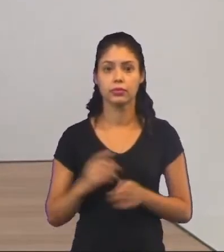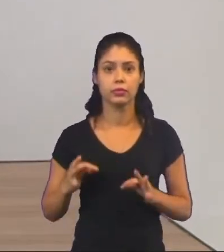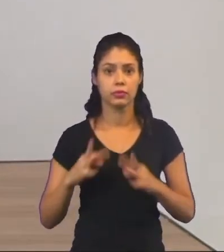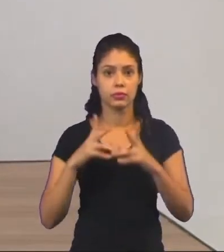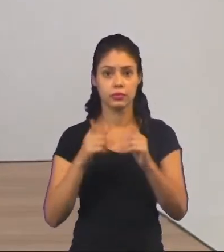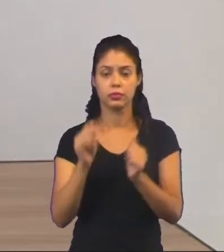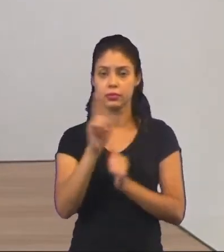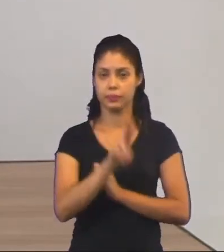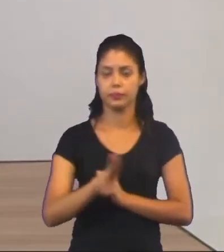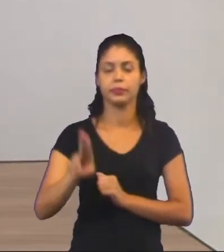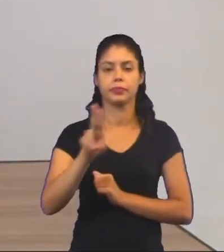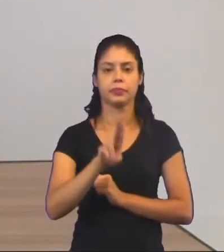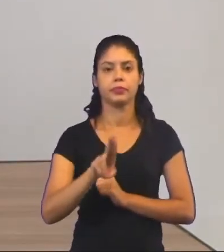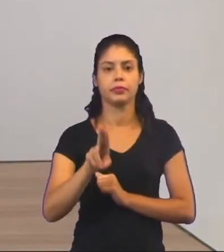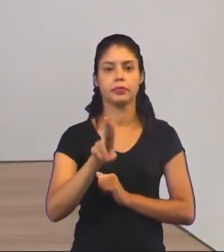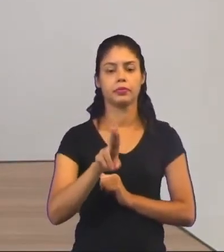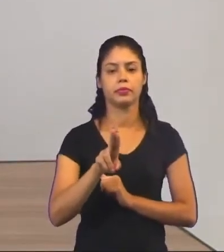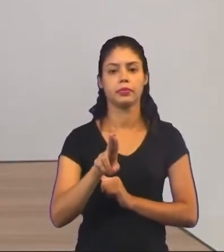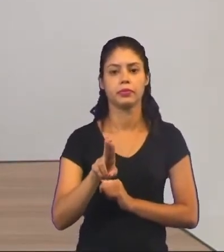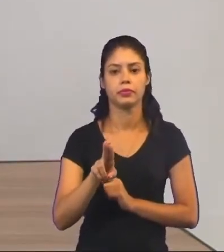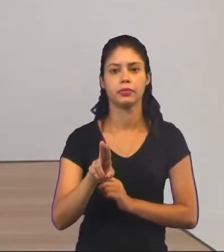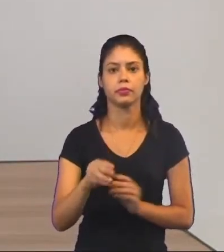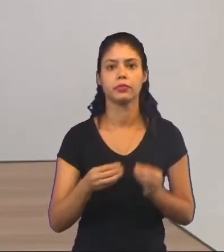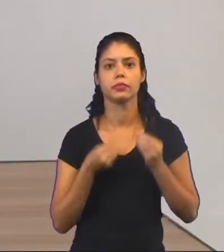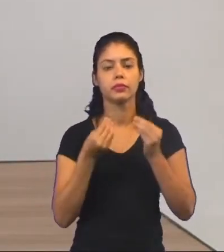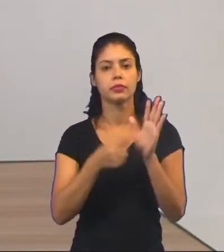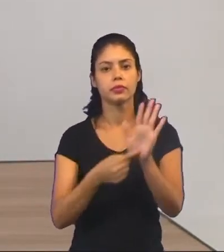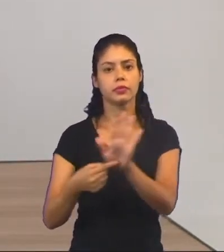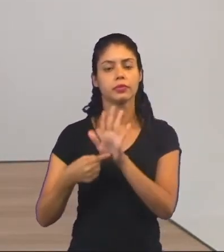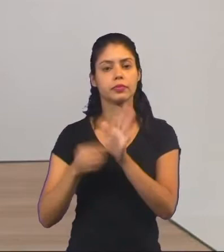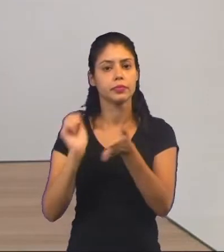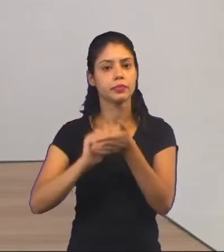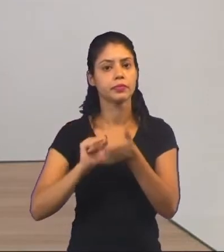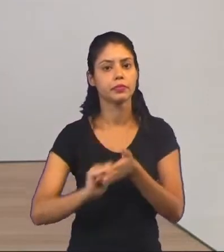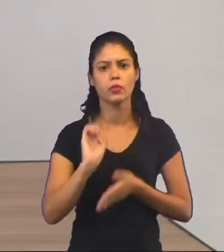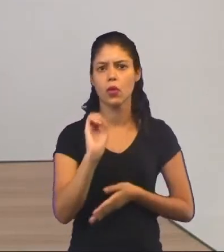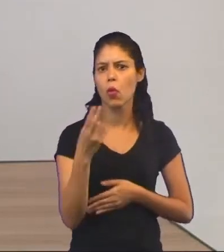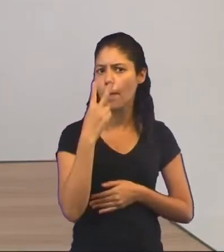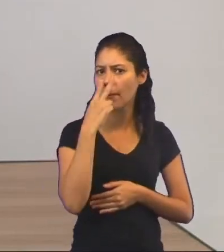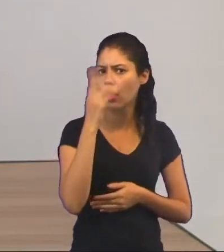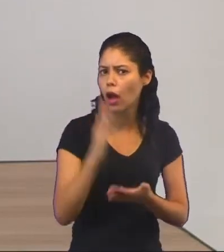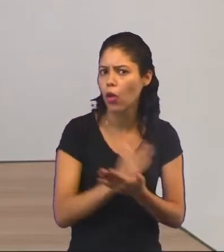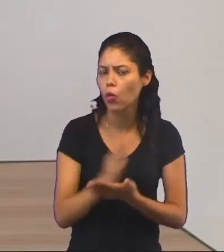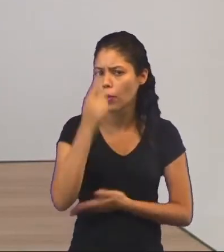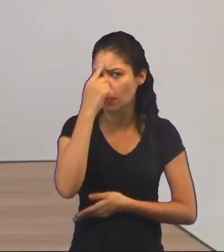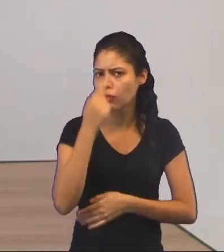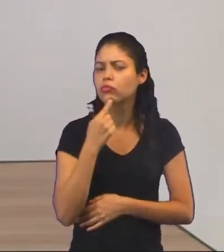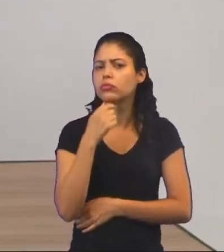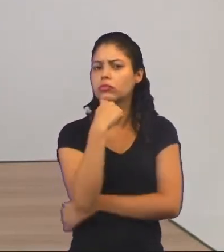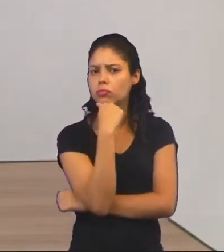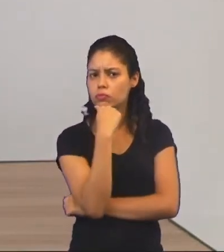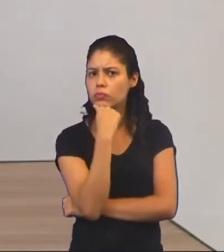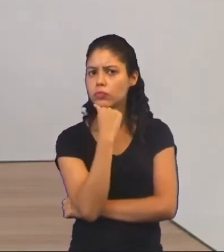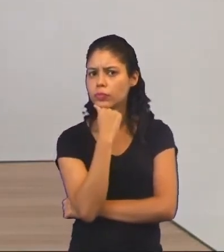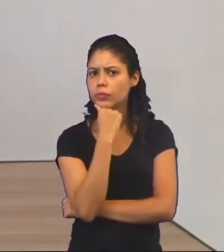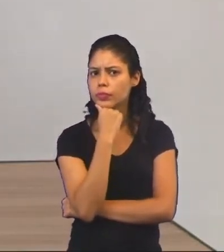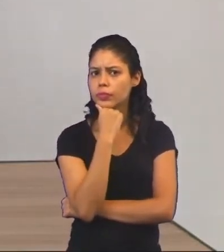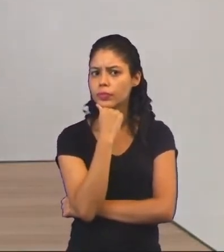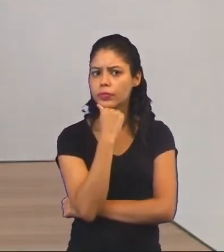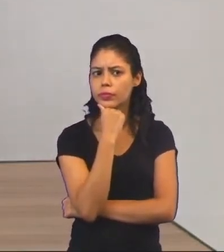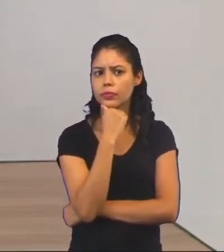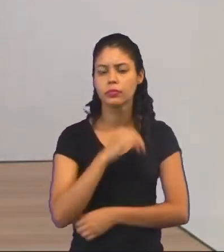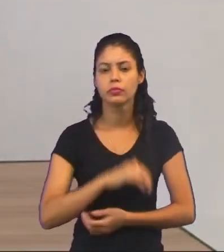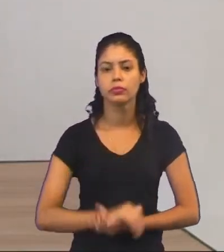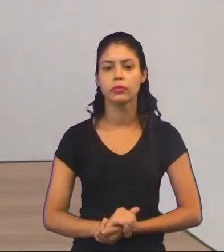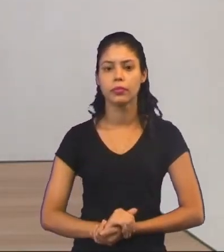todos usados para serem expostos de maneira escrita ou apareceu alguma imagem? Vamos voltar lá